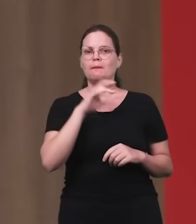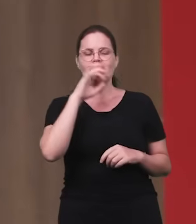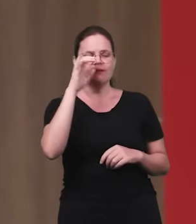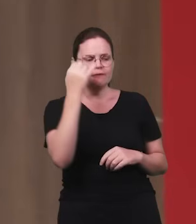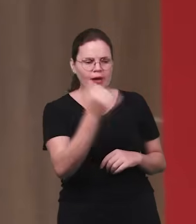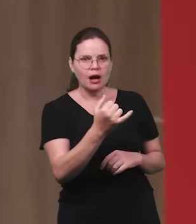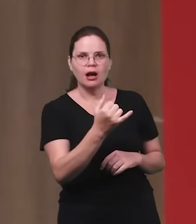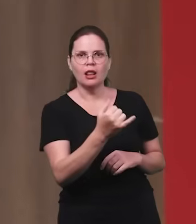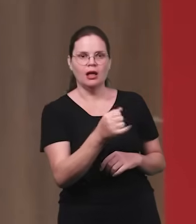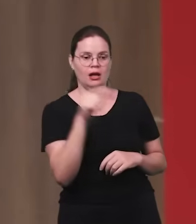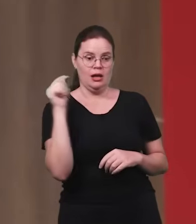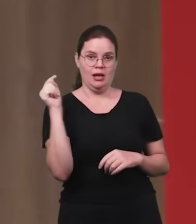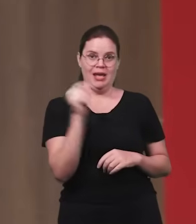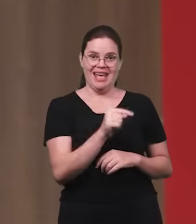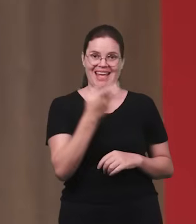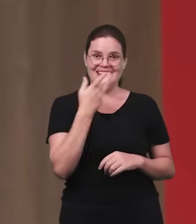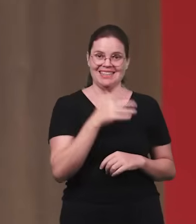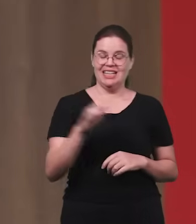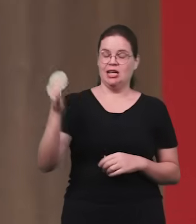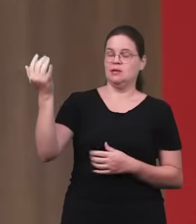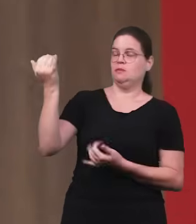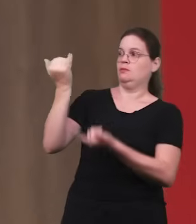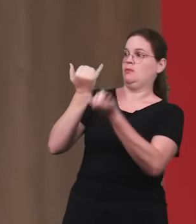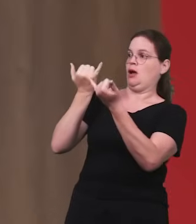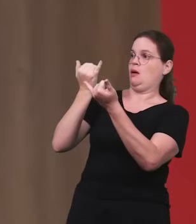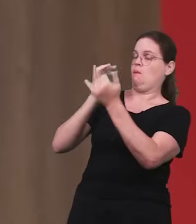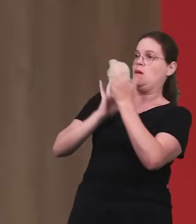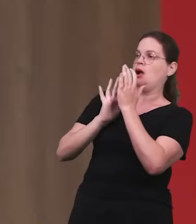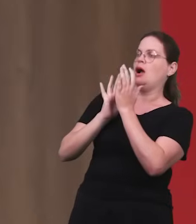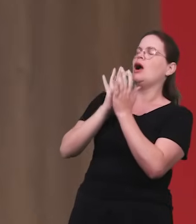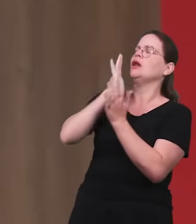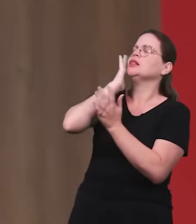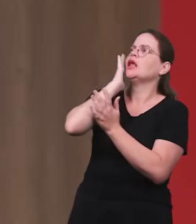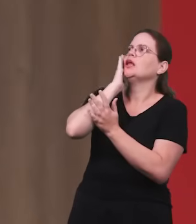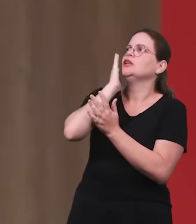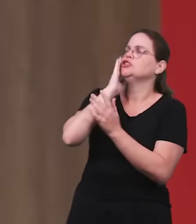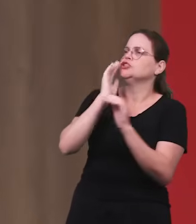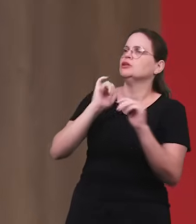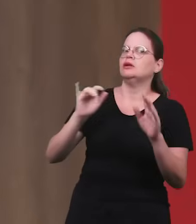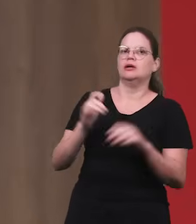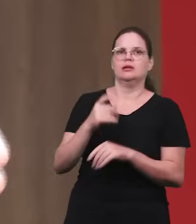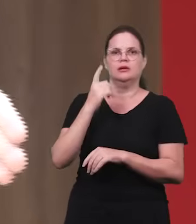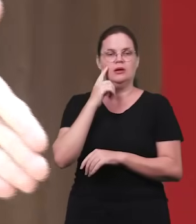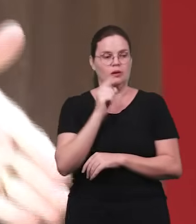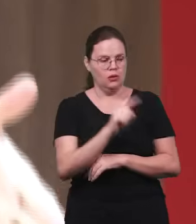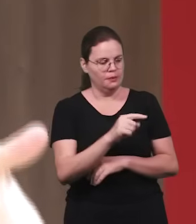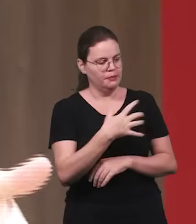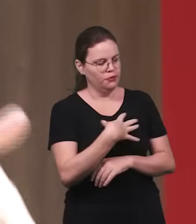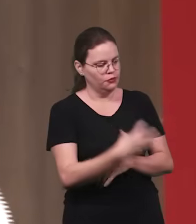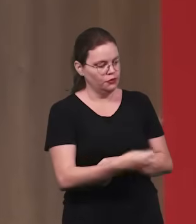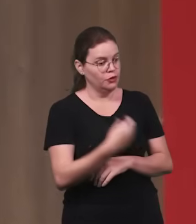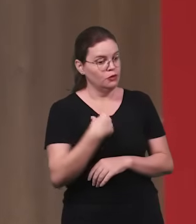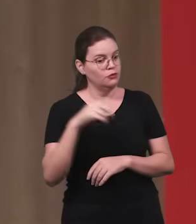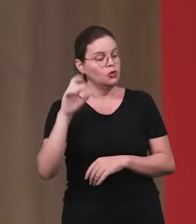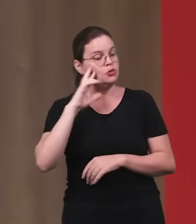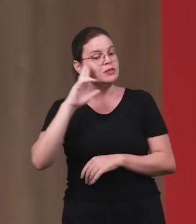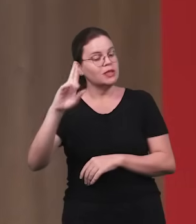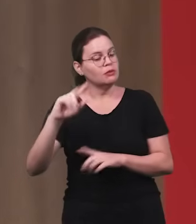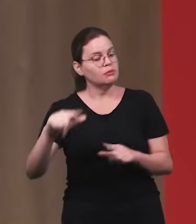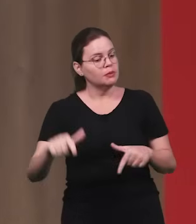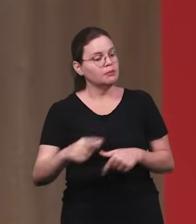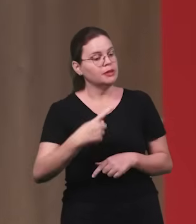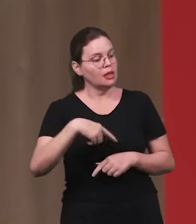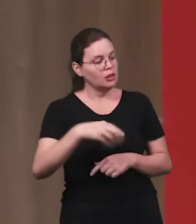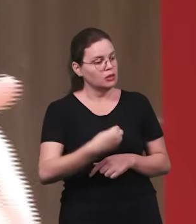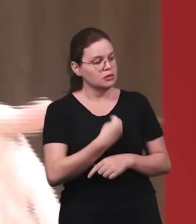pai transforma ali o entendimento da criança, do filho. Aquilo que ele falou, meu filho, o Senhor fez essa obra em